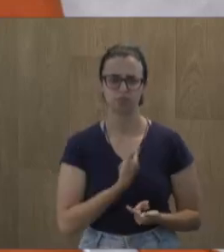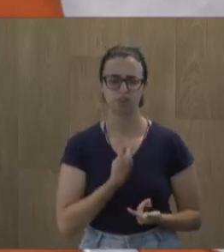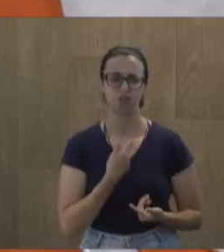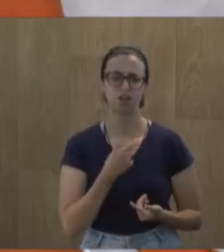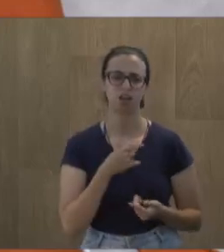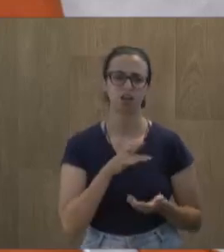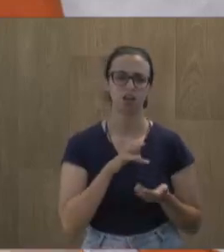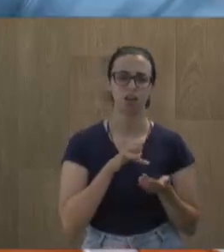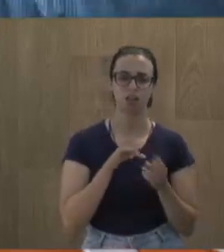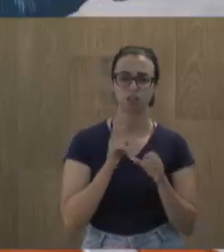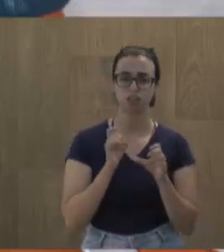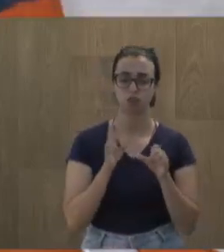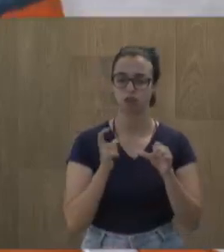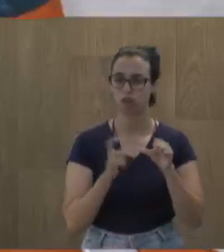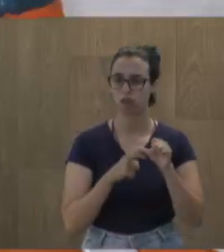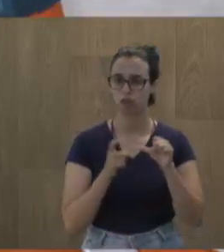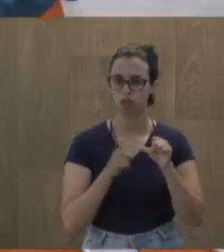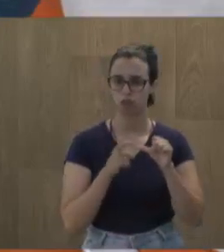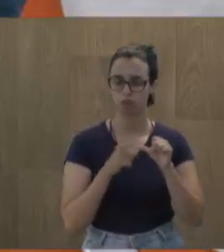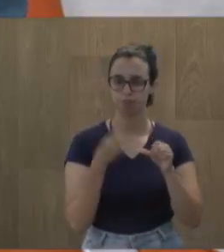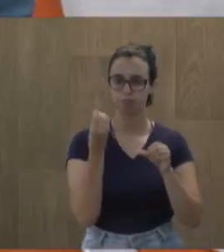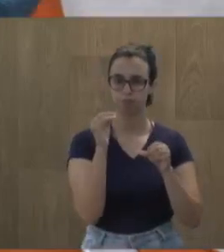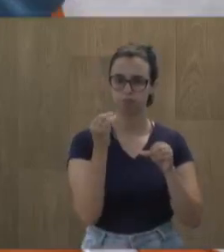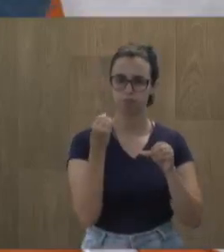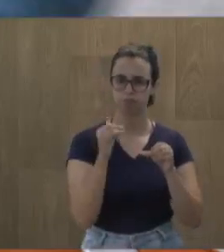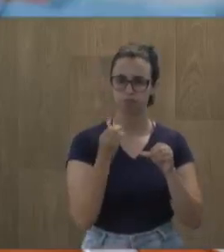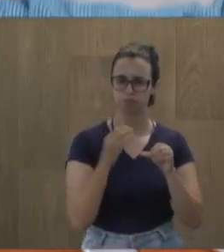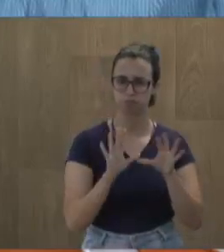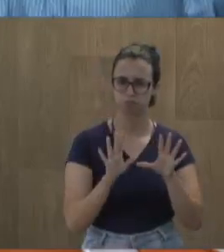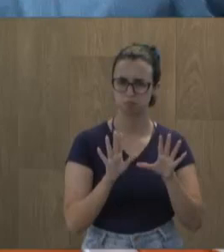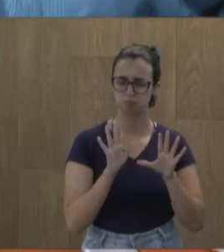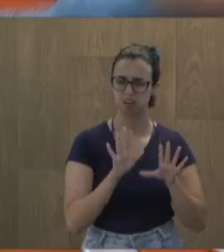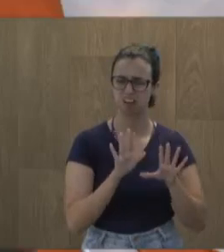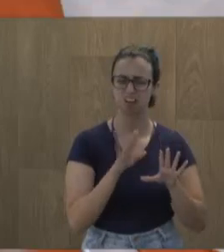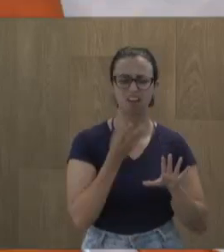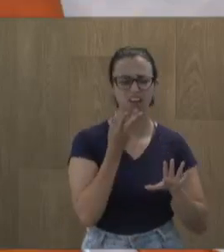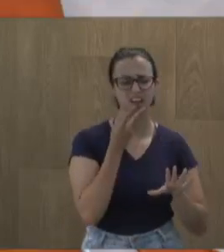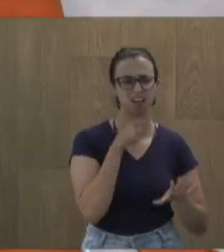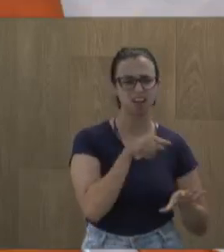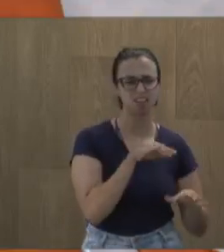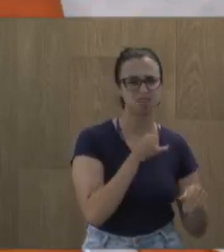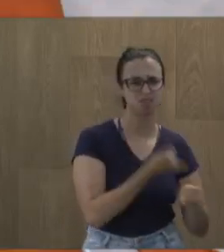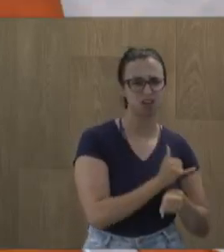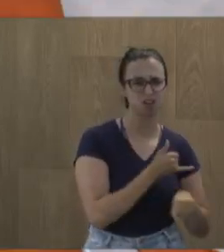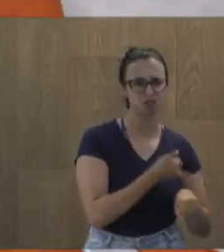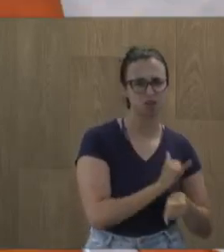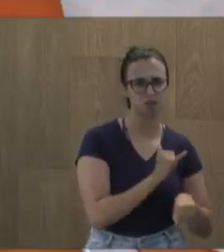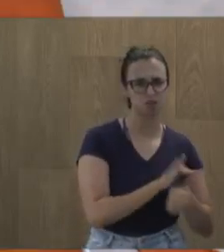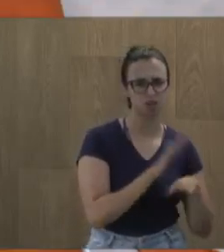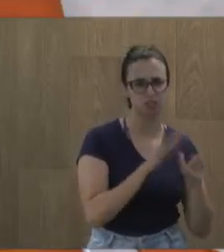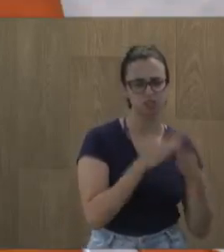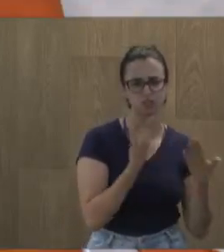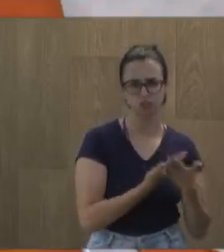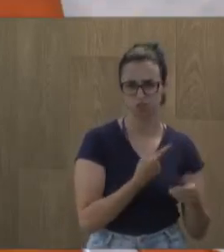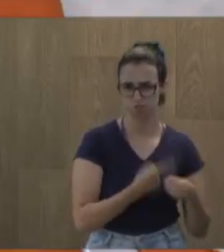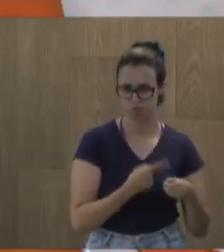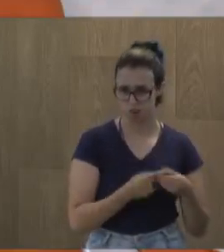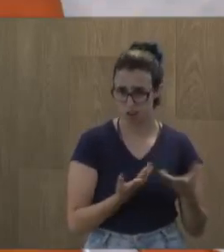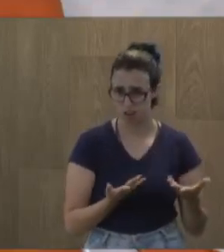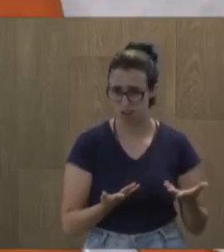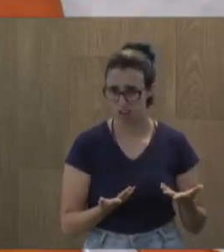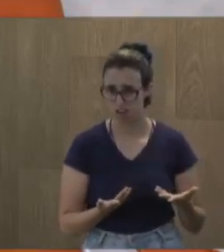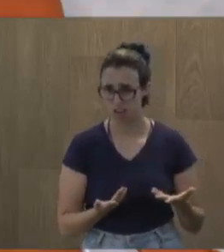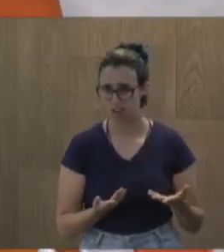e fazendo Tik Tok enquanto as nossas crianças estão deixando de ir na escola por falta de segurança são essas minhas palavras o presidente